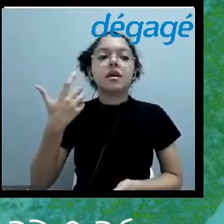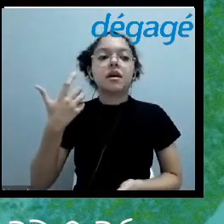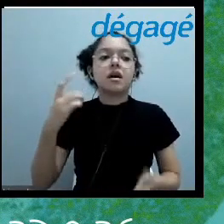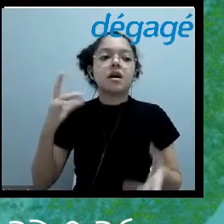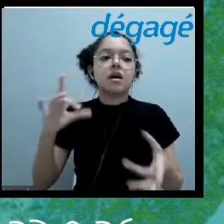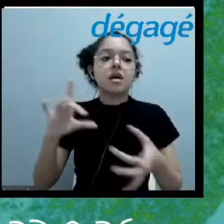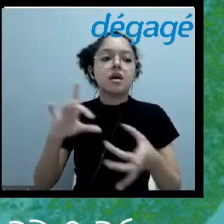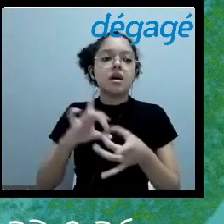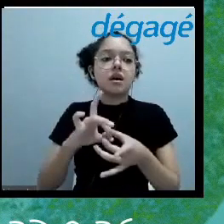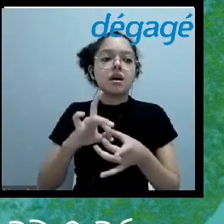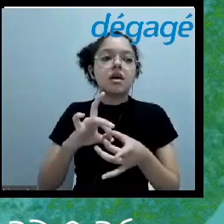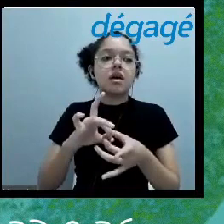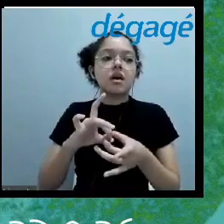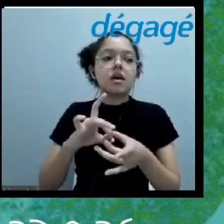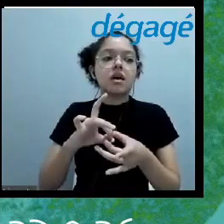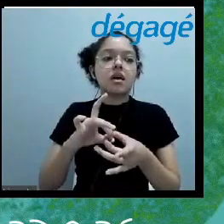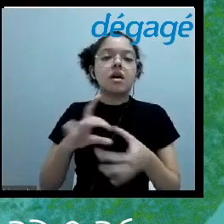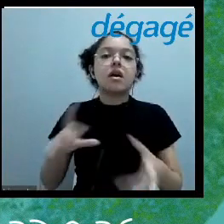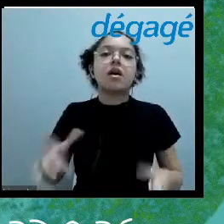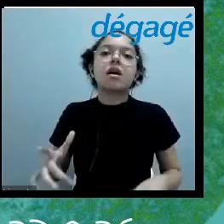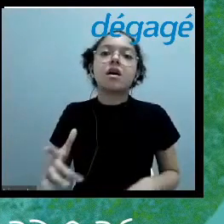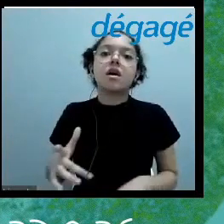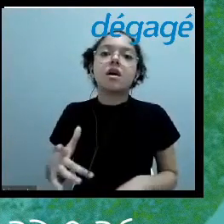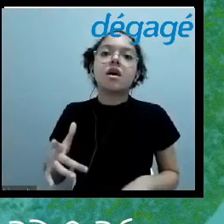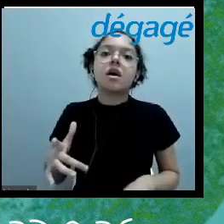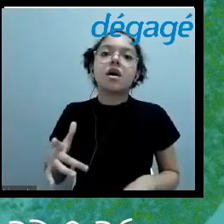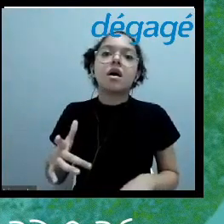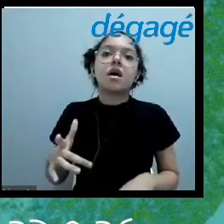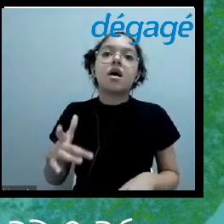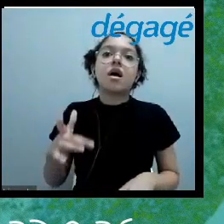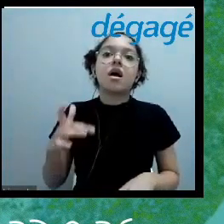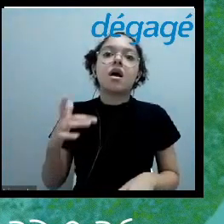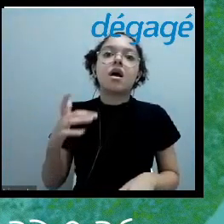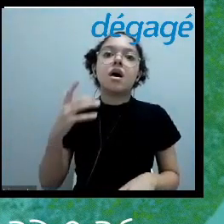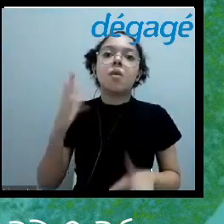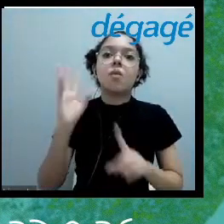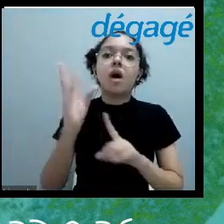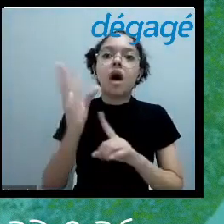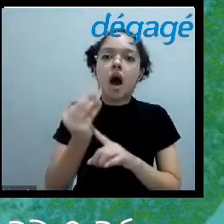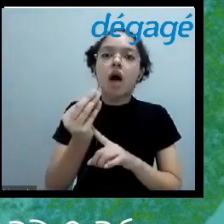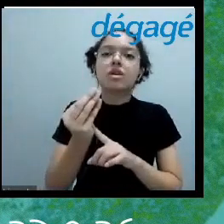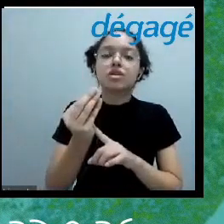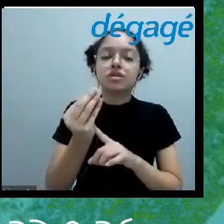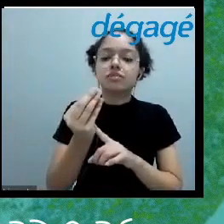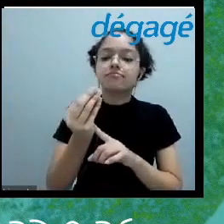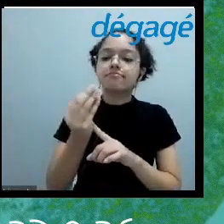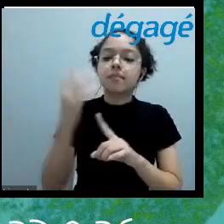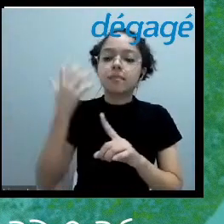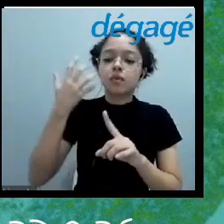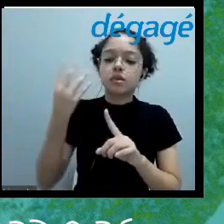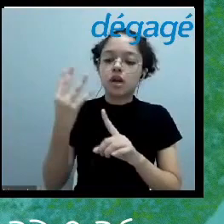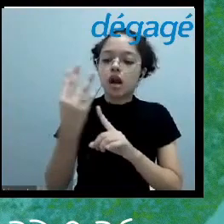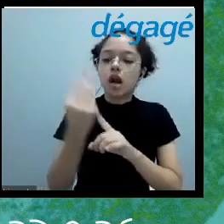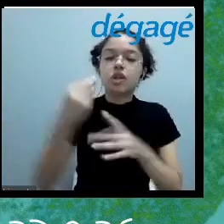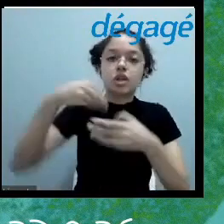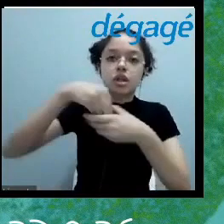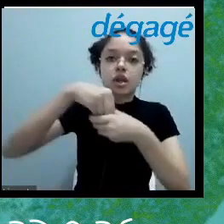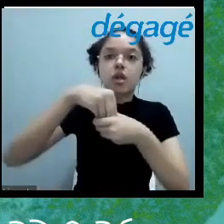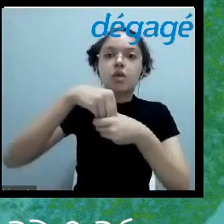é algo mágico, né? Uma arte invisível, né? Como que aquilo pode